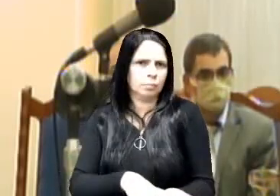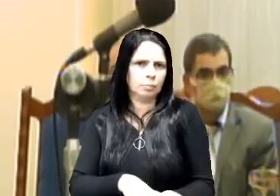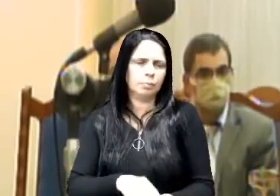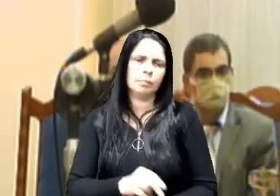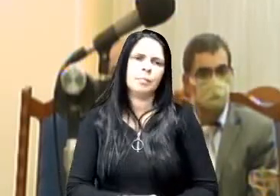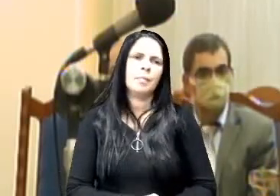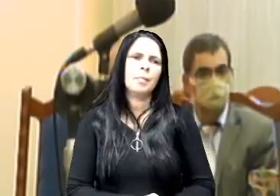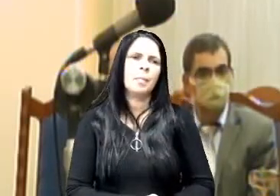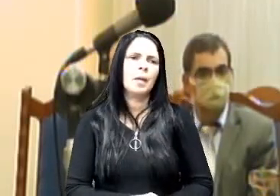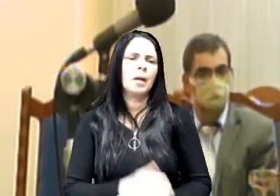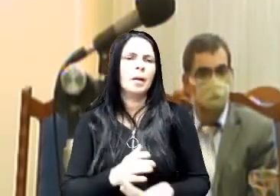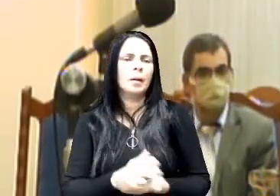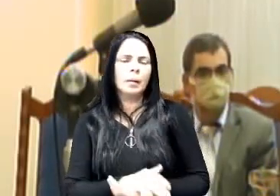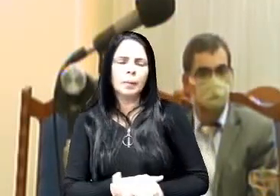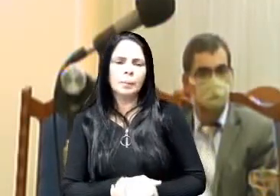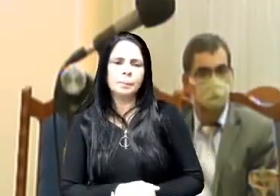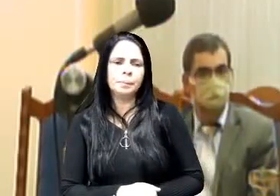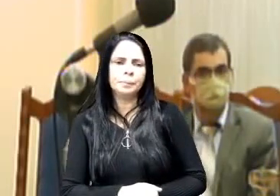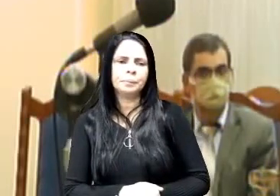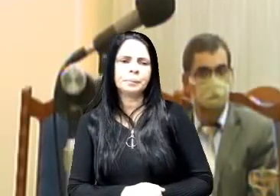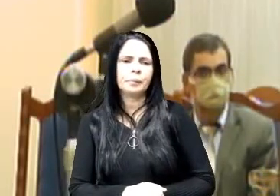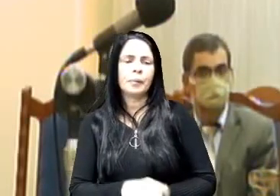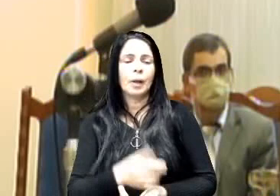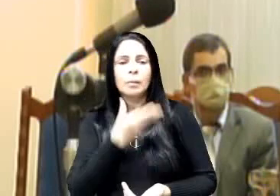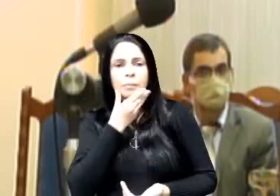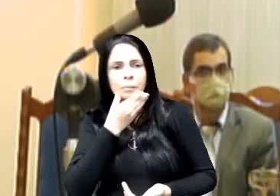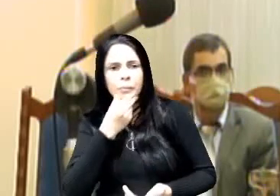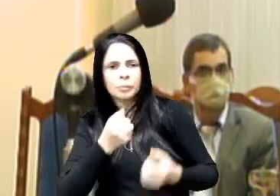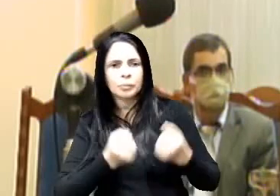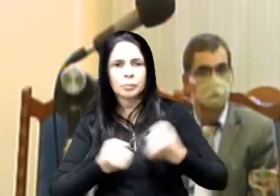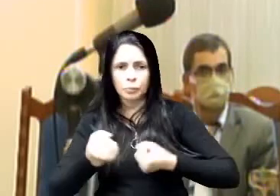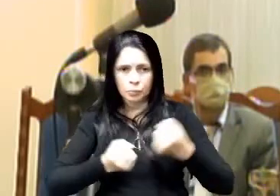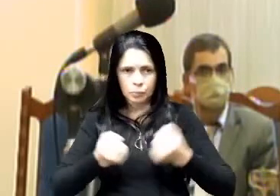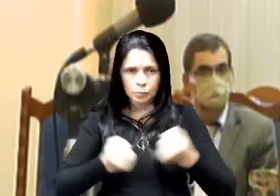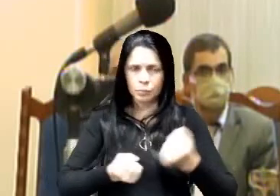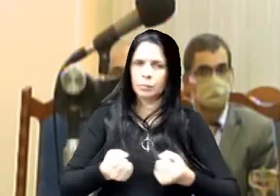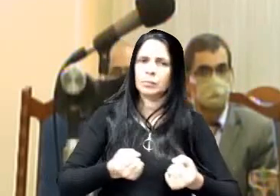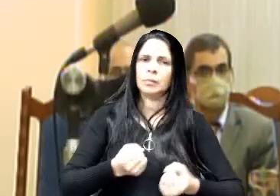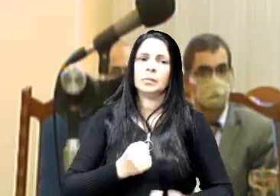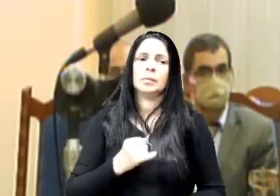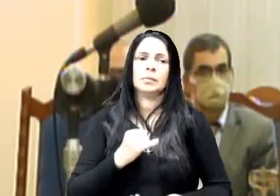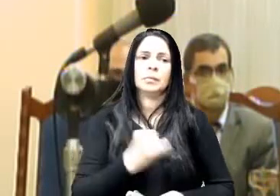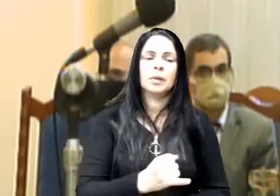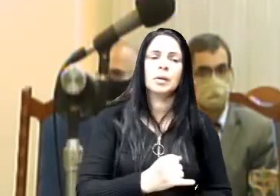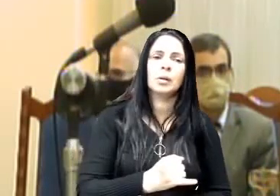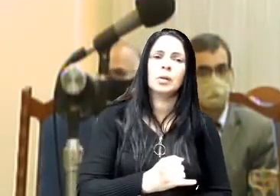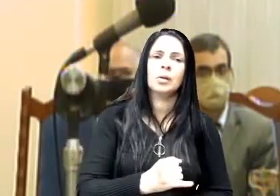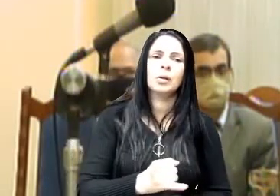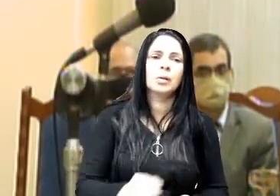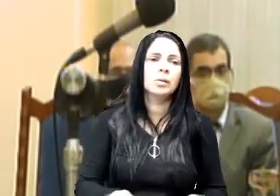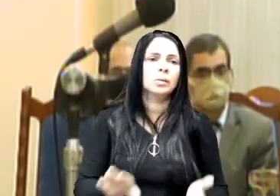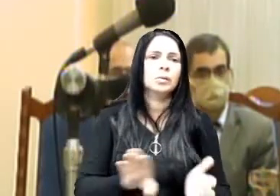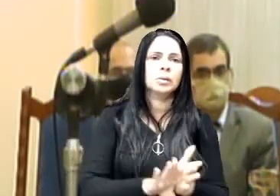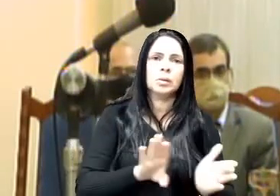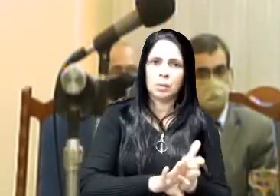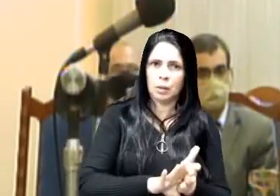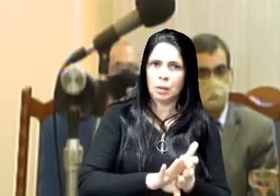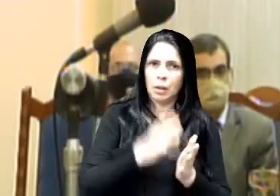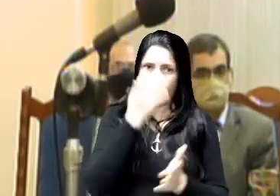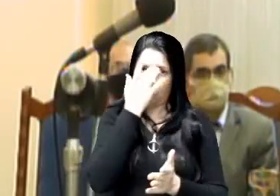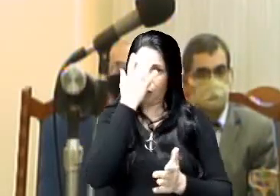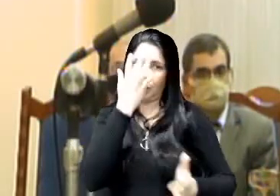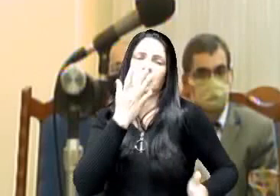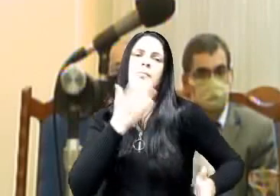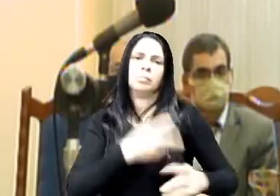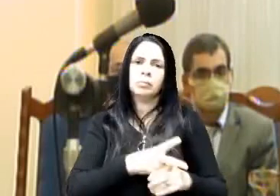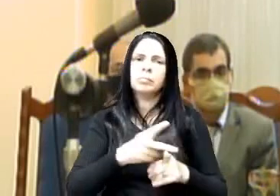olha, chegar ao topo é fácil. Agora, se manter lá não é tão fácil assim. E eu fiquei pensando